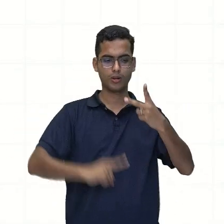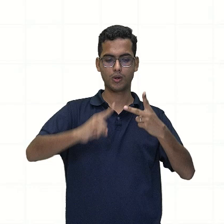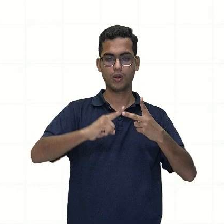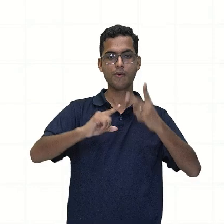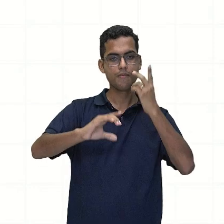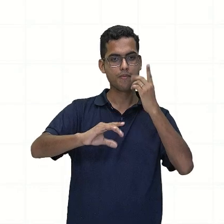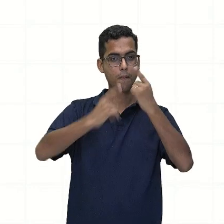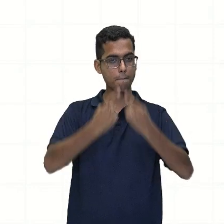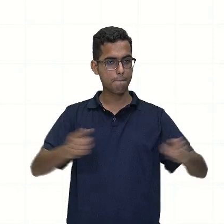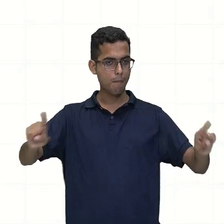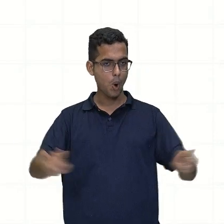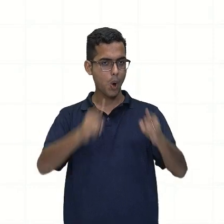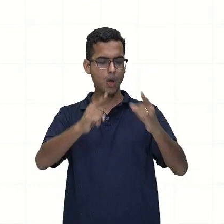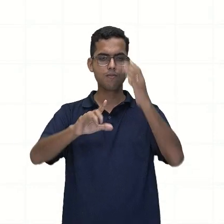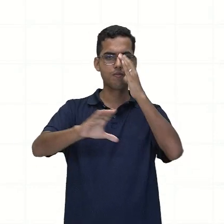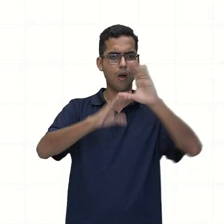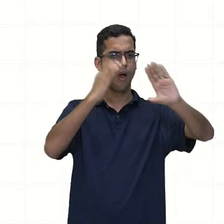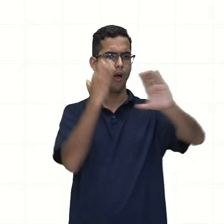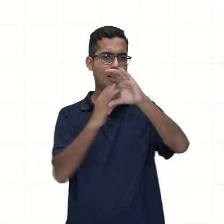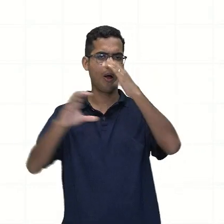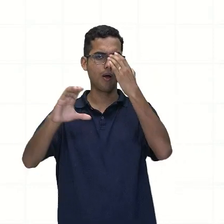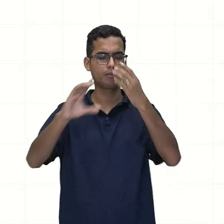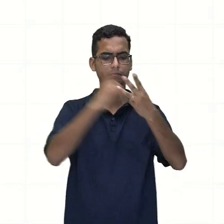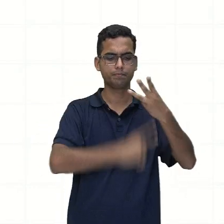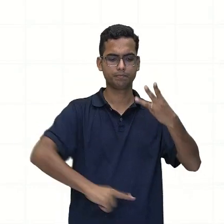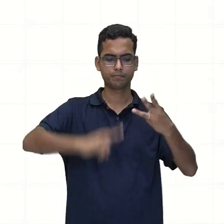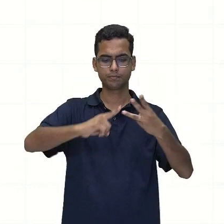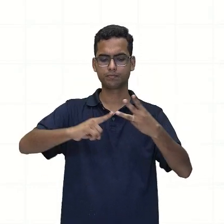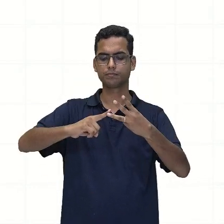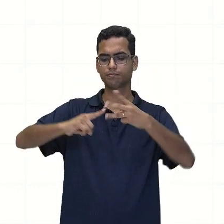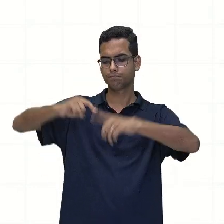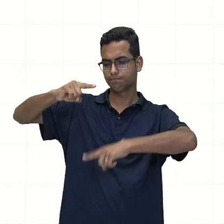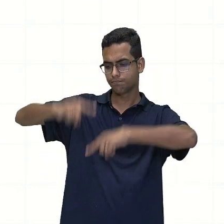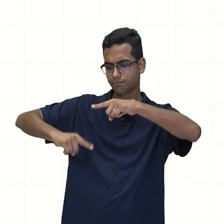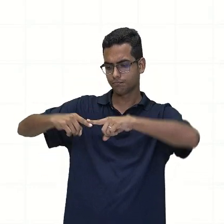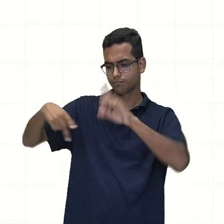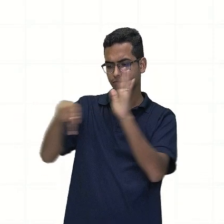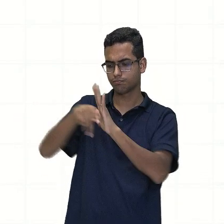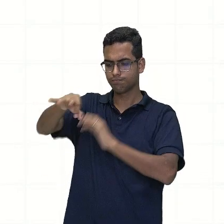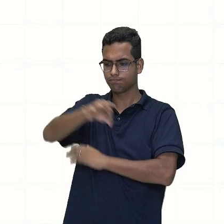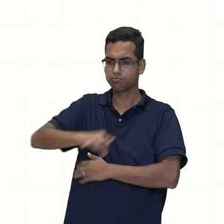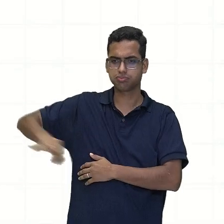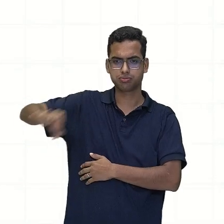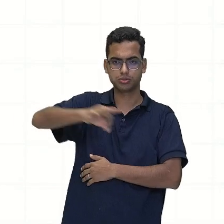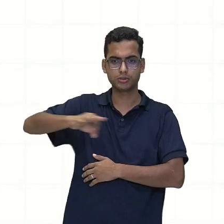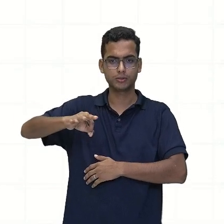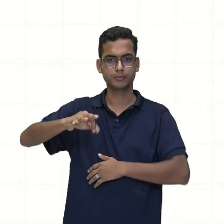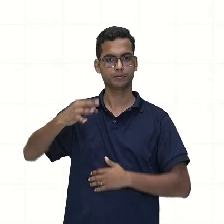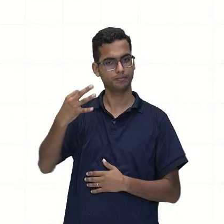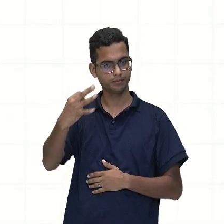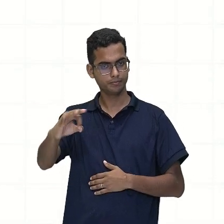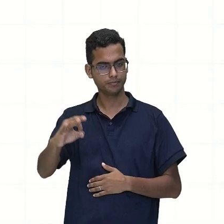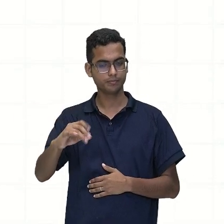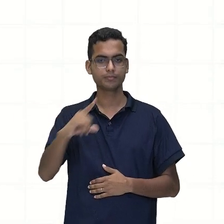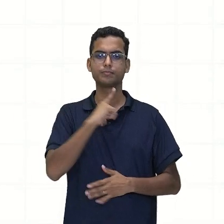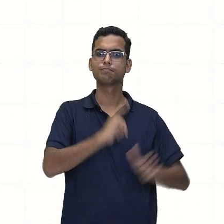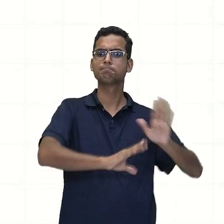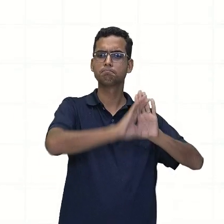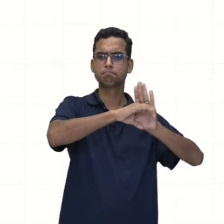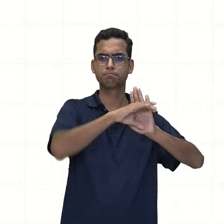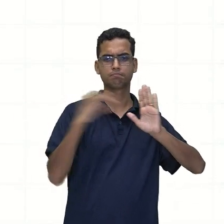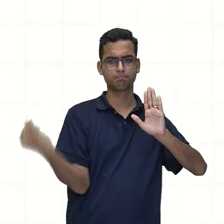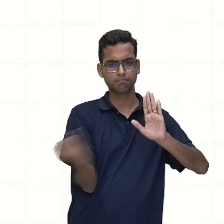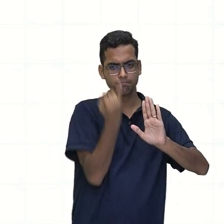objetos sagrados. Okay? Anota aí, por gentileza, porque são conceitos muito importantes, né? Então, quando nós pensamos